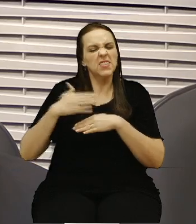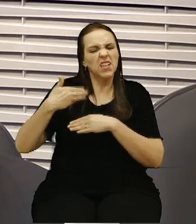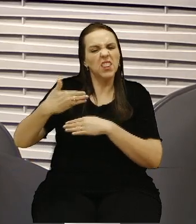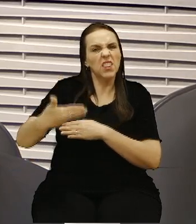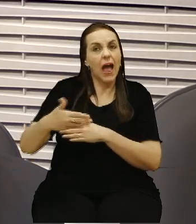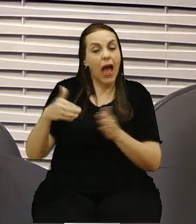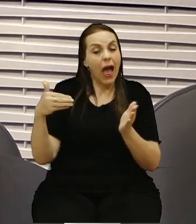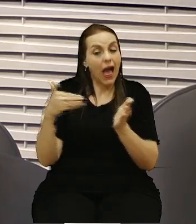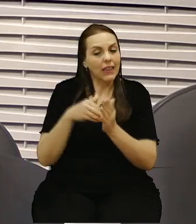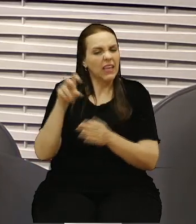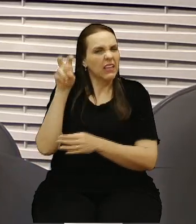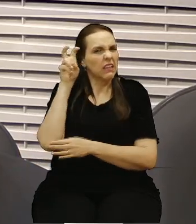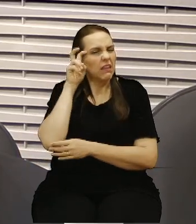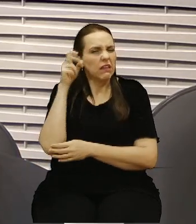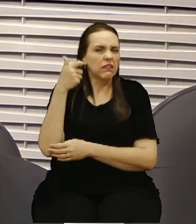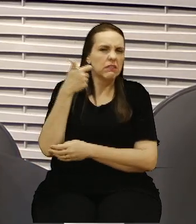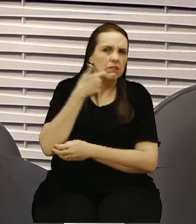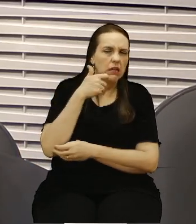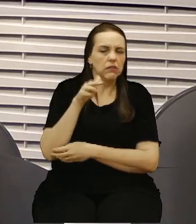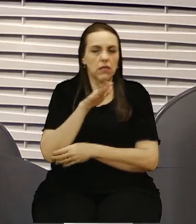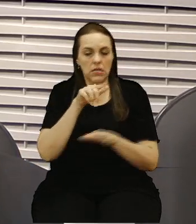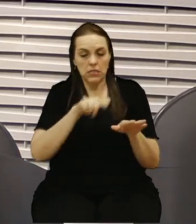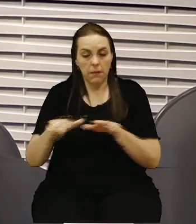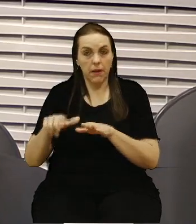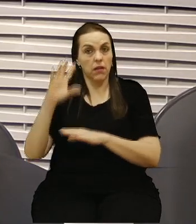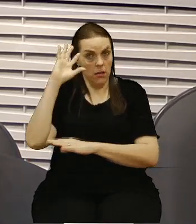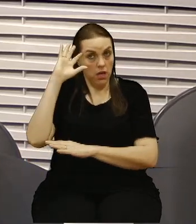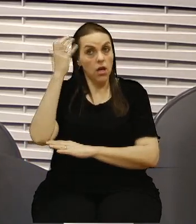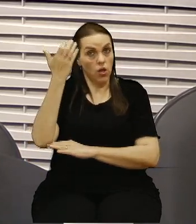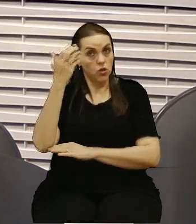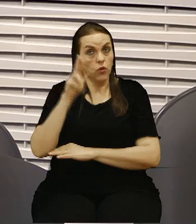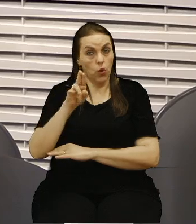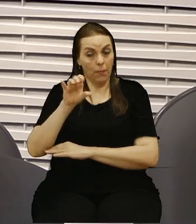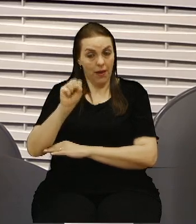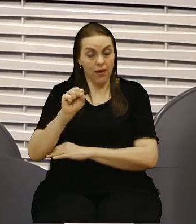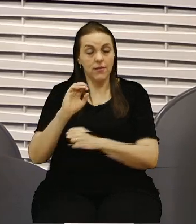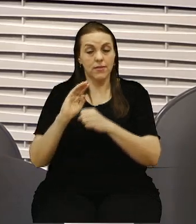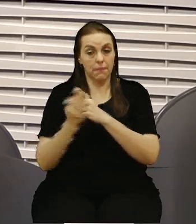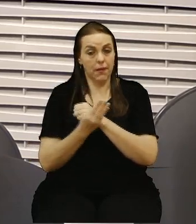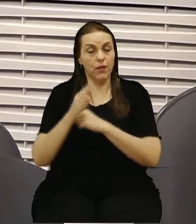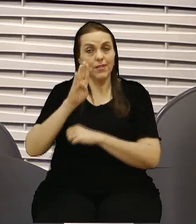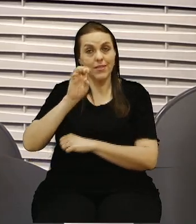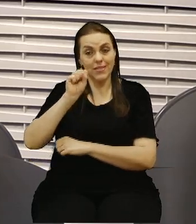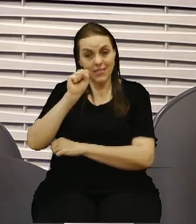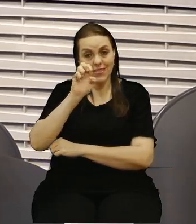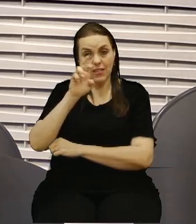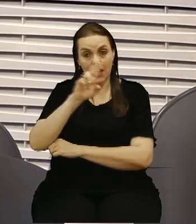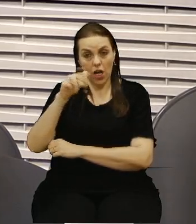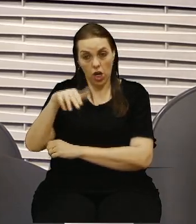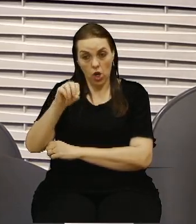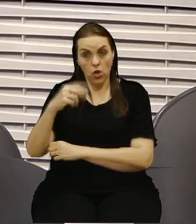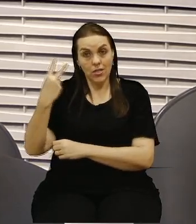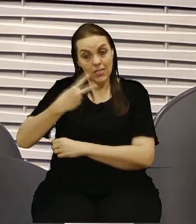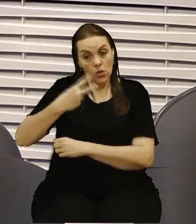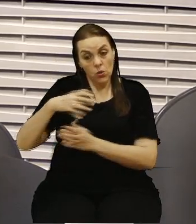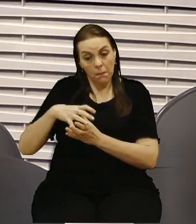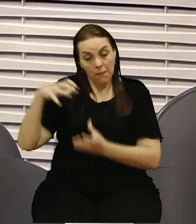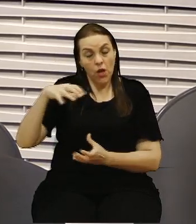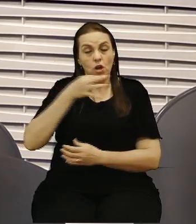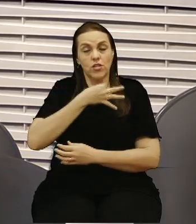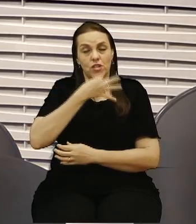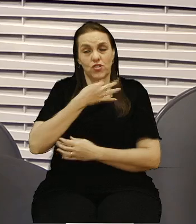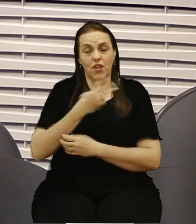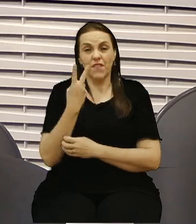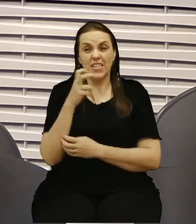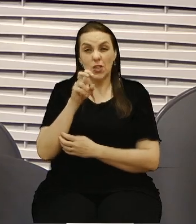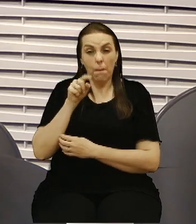a quinta-feira ou sexta dessa semana vai estar solucionada a questão do UBS do Serrano, do qual é o segundo maior bairro hoje aí de Caxias, mais de